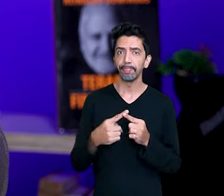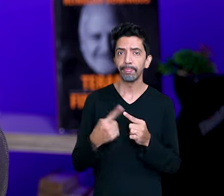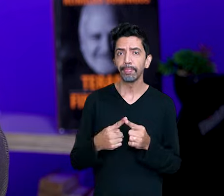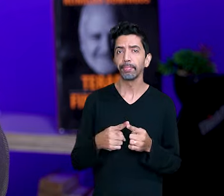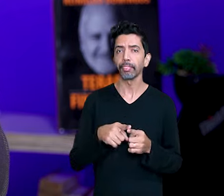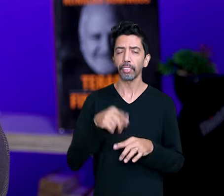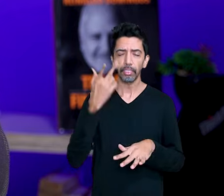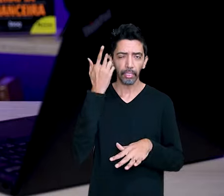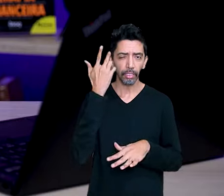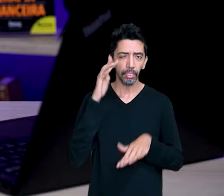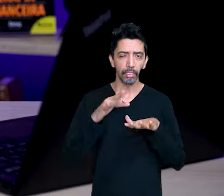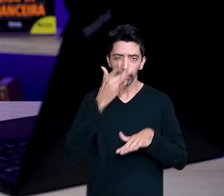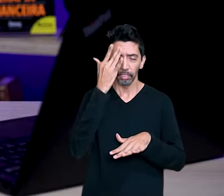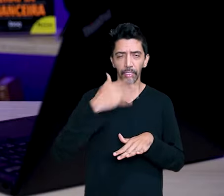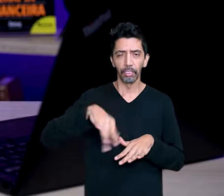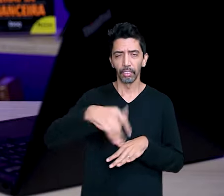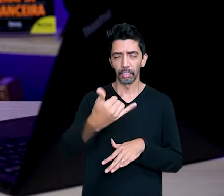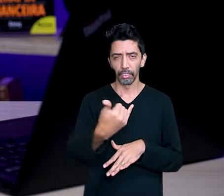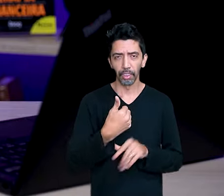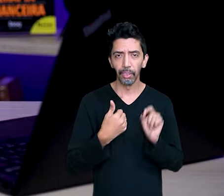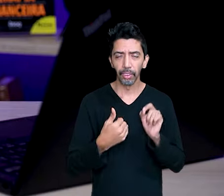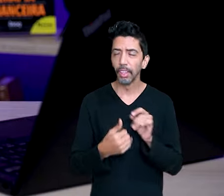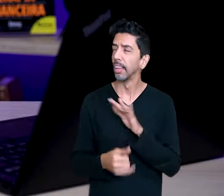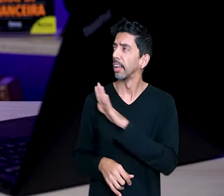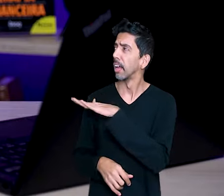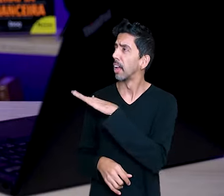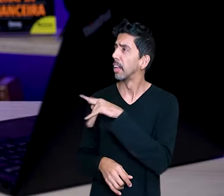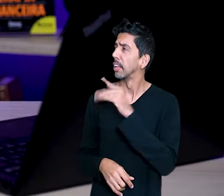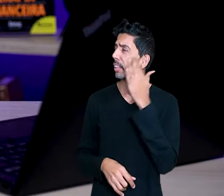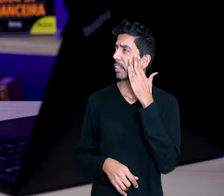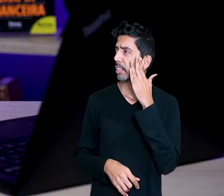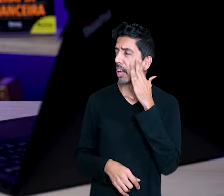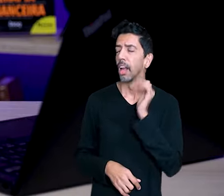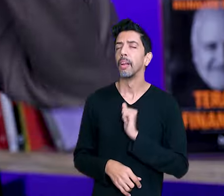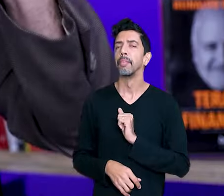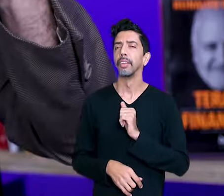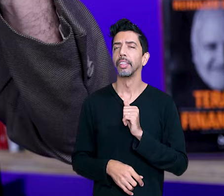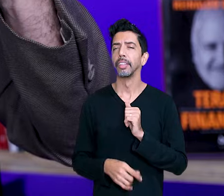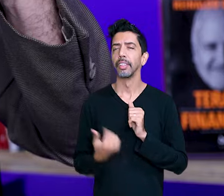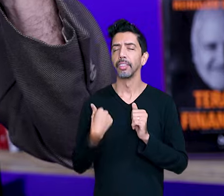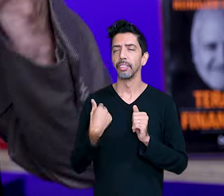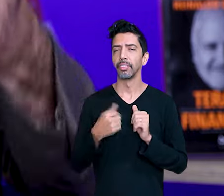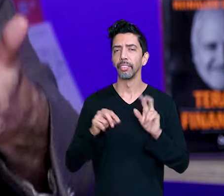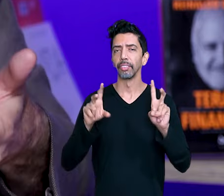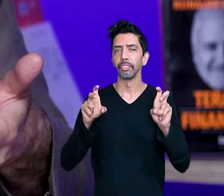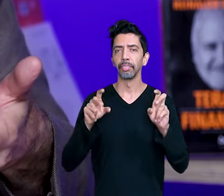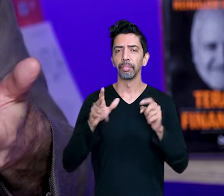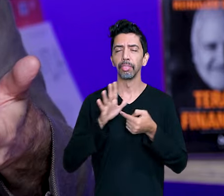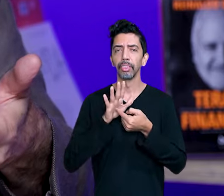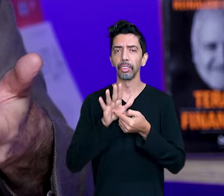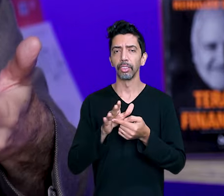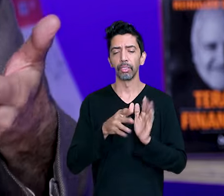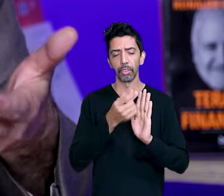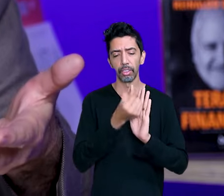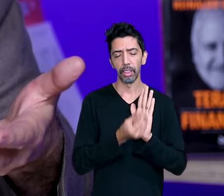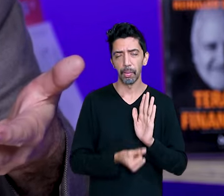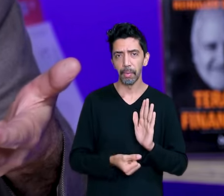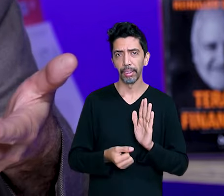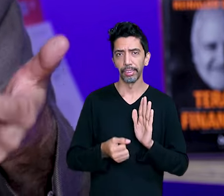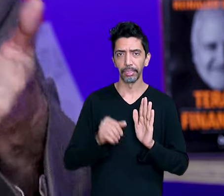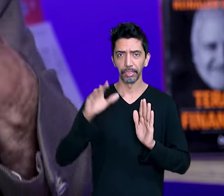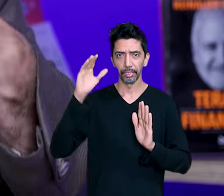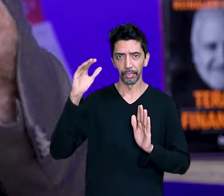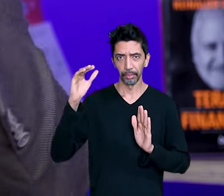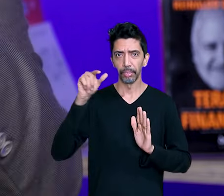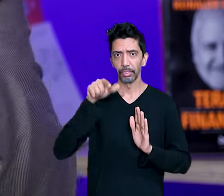pessoas falarem assim, Reinaldo, sabe aquele orçamento na vida adulta que eu falei, que é o ganho, o gasto, se sobrar eu faço, às vezes não sobra